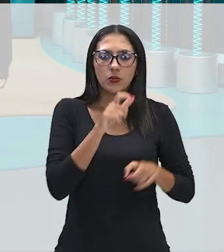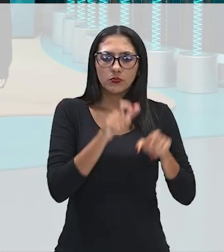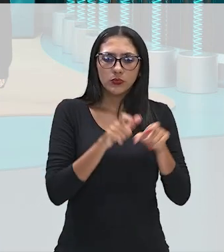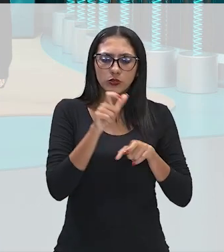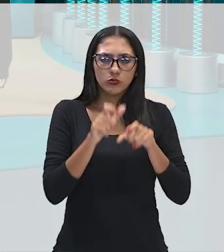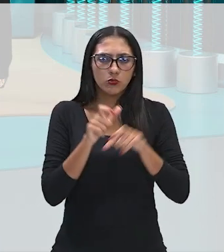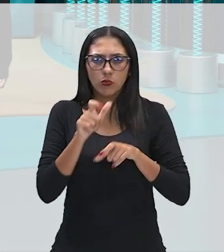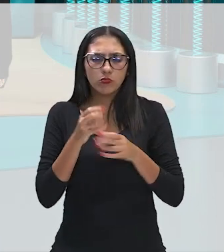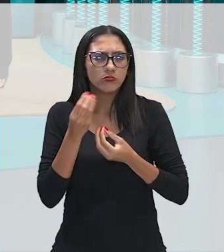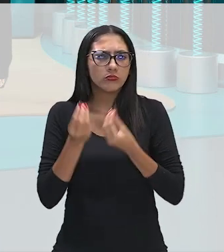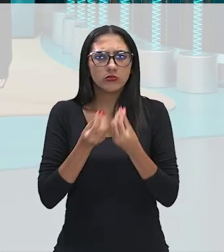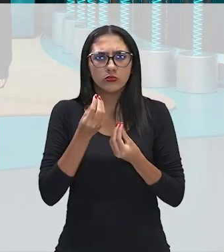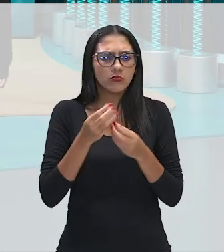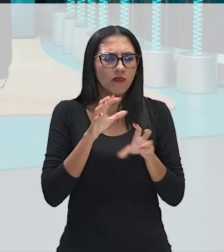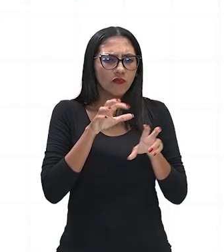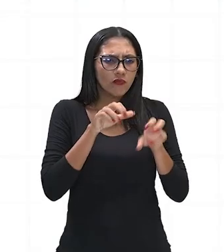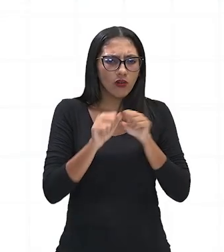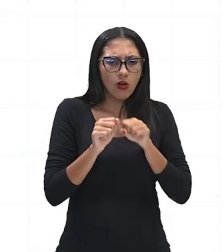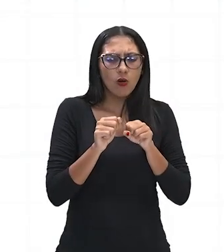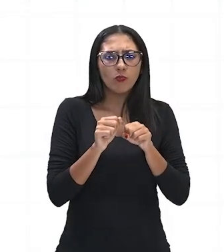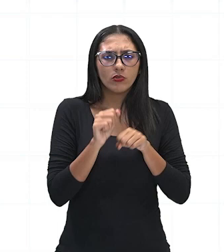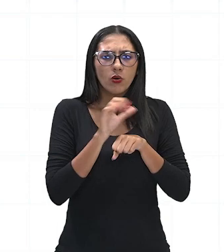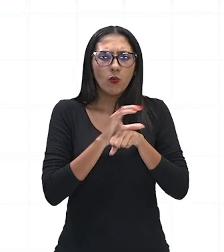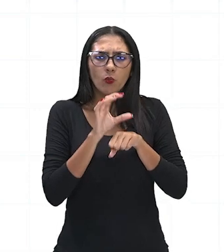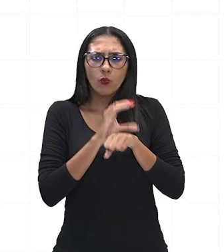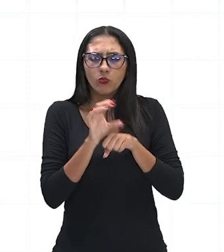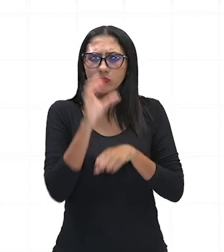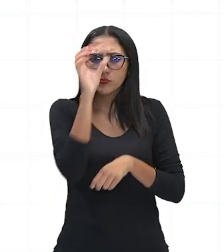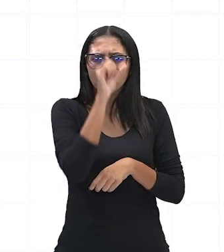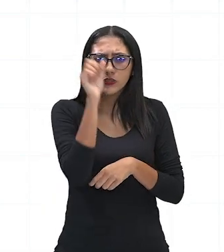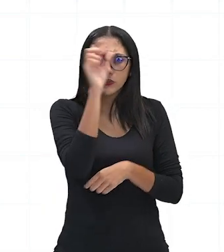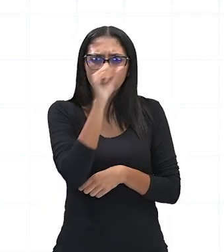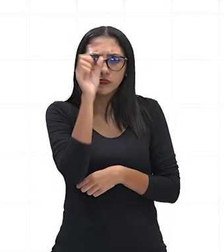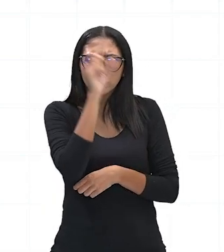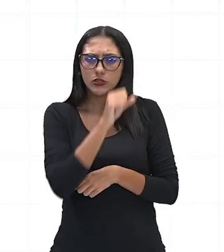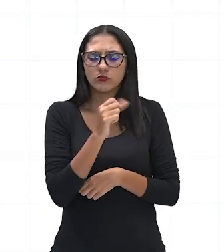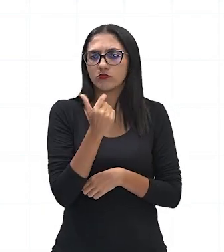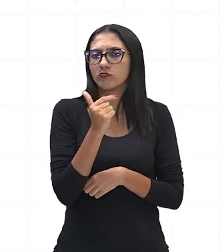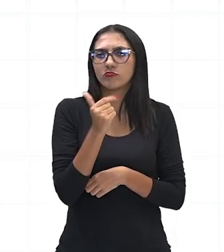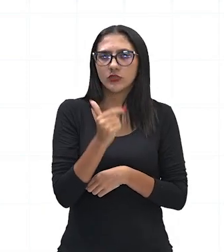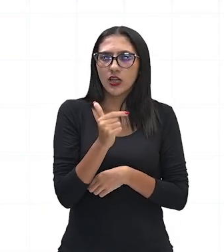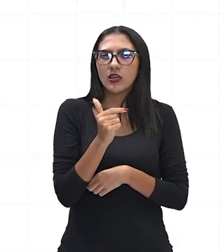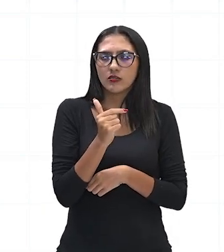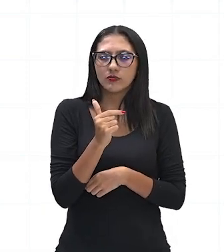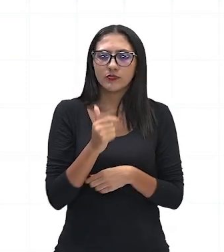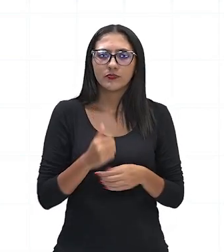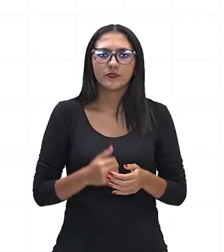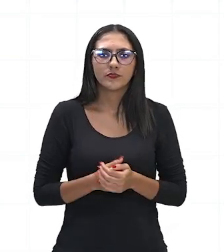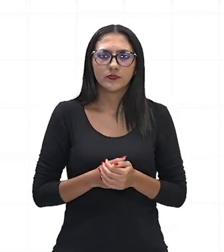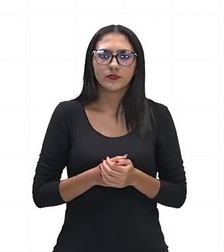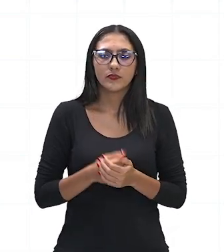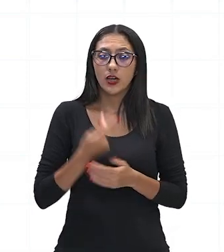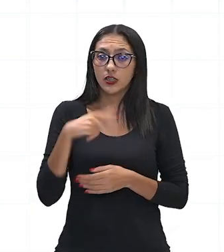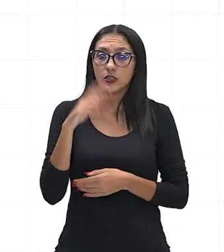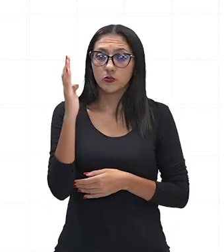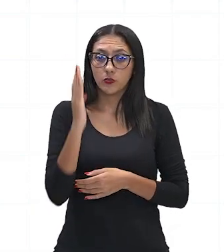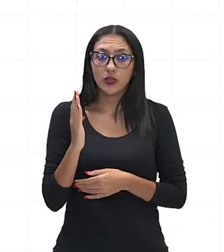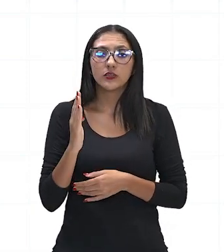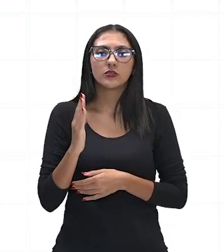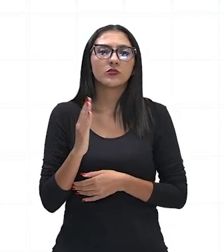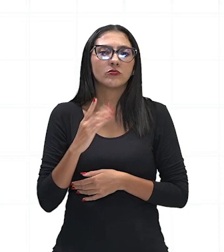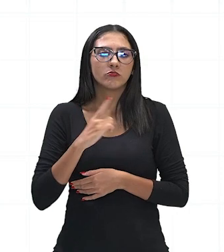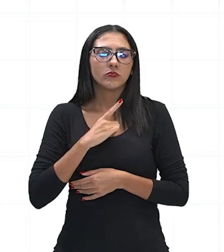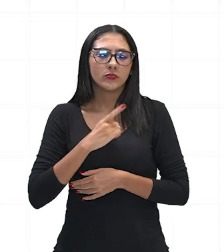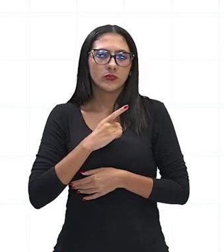essa graduação, os lutadores do boxe tailandês, eles não são diferenciados por graduação, mas no Brasil a classificação dos lutadores